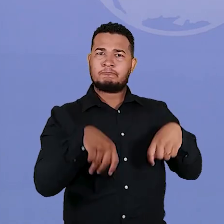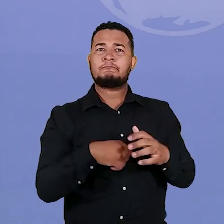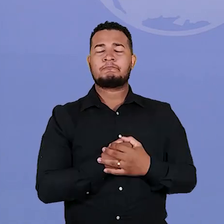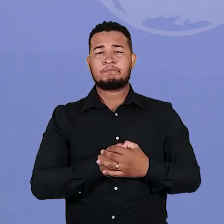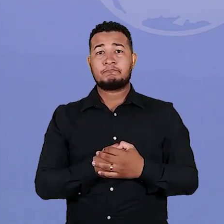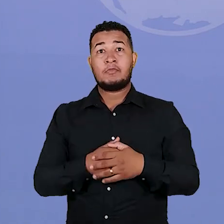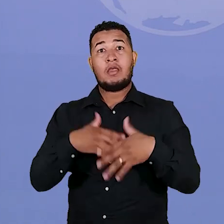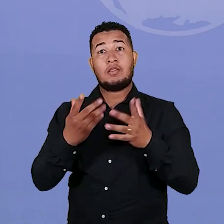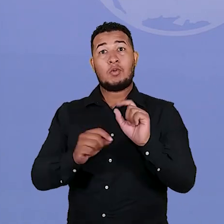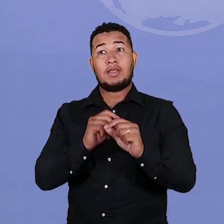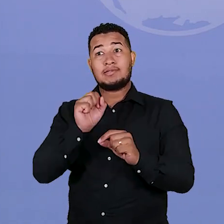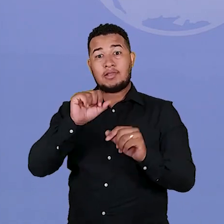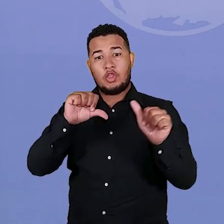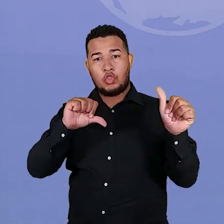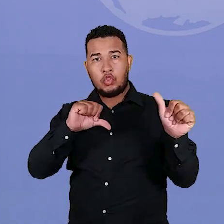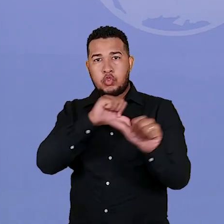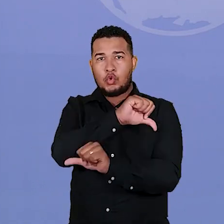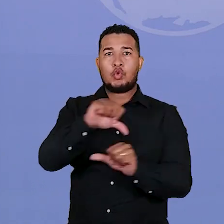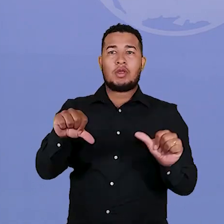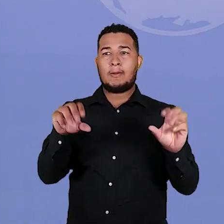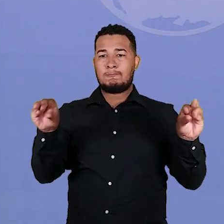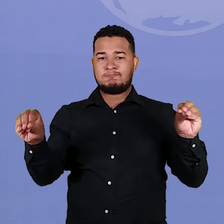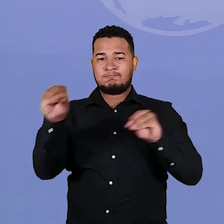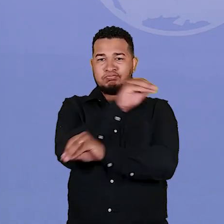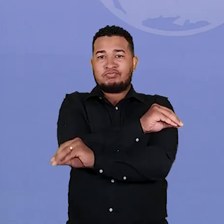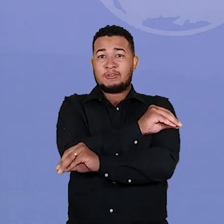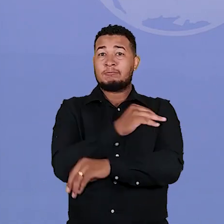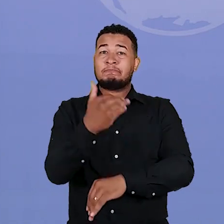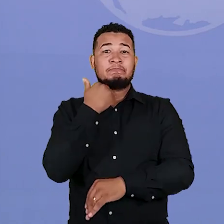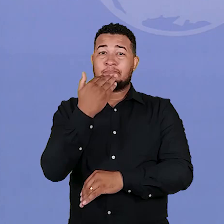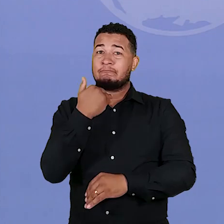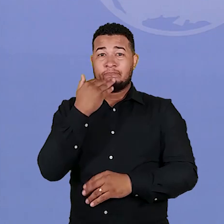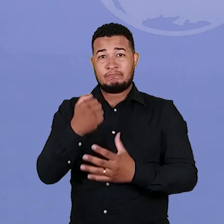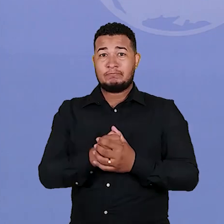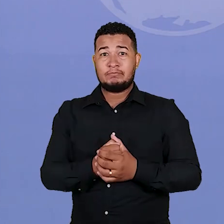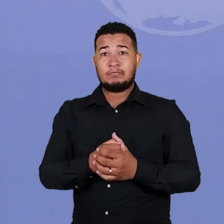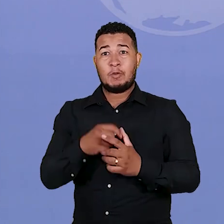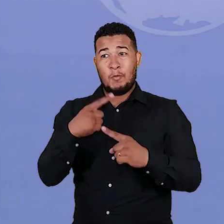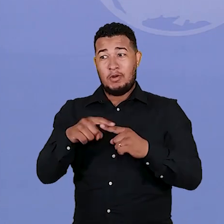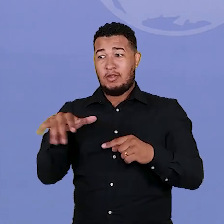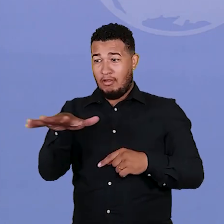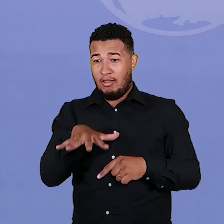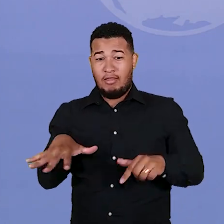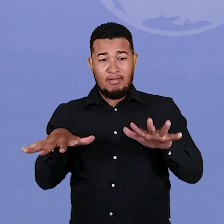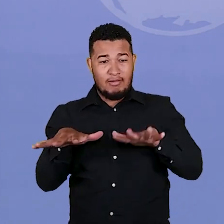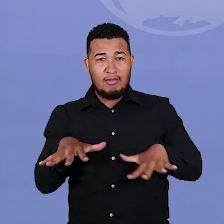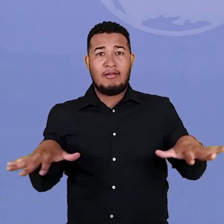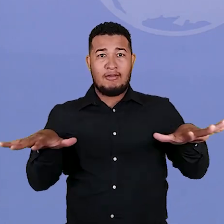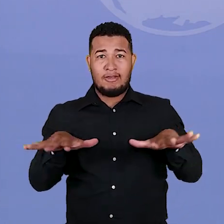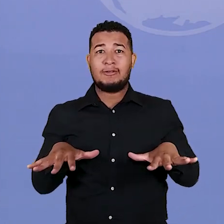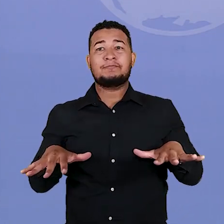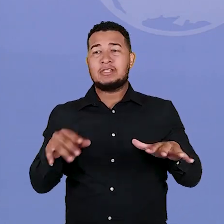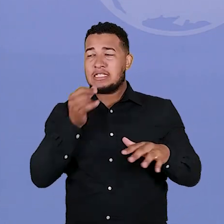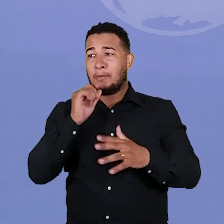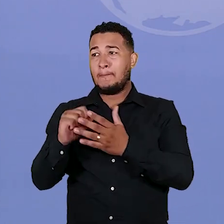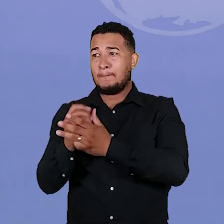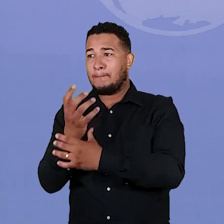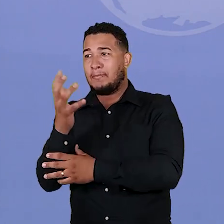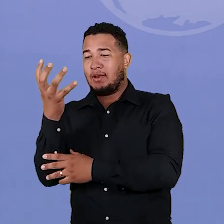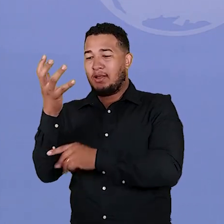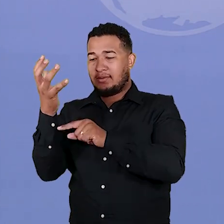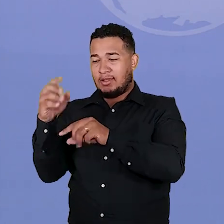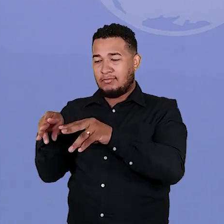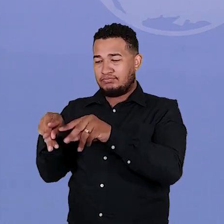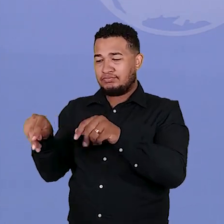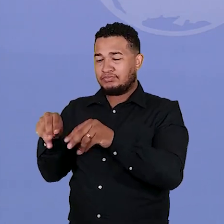abundância, com muito nutriente, tá? Então, se você trocar eles não vão se dar bem. Por quê? Aquele